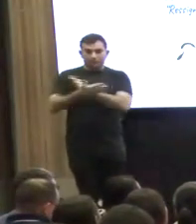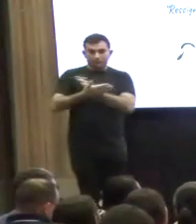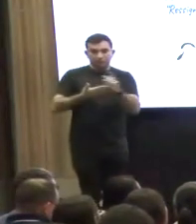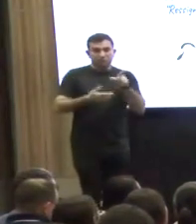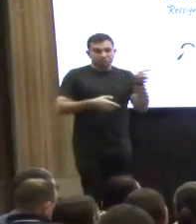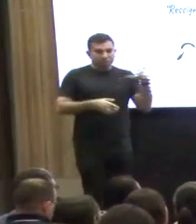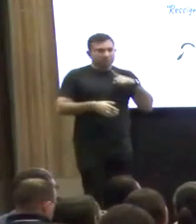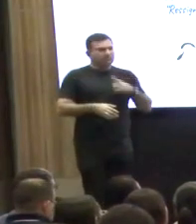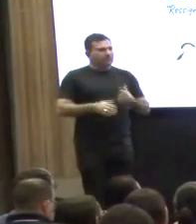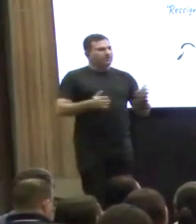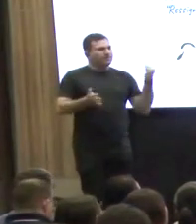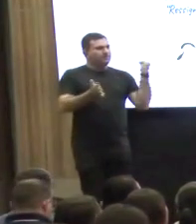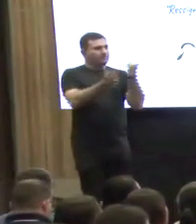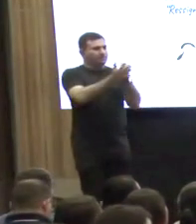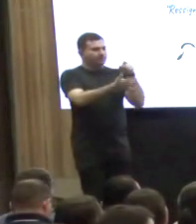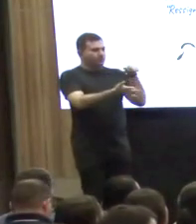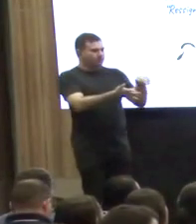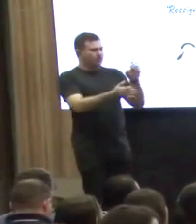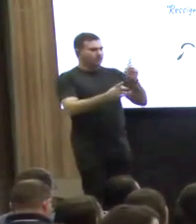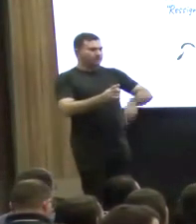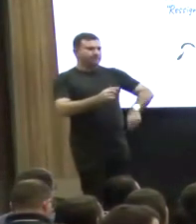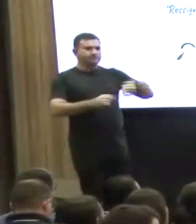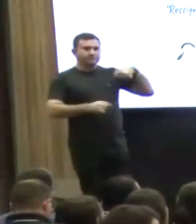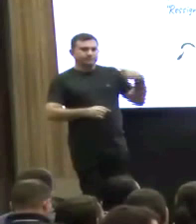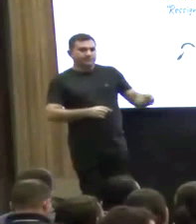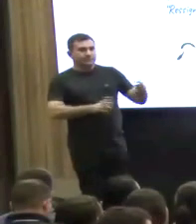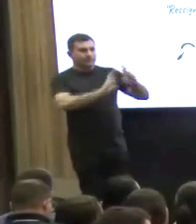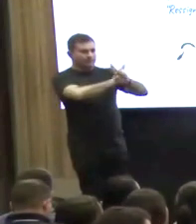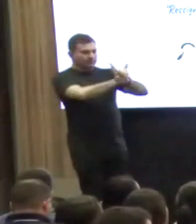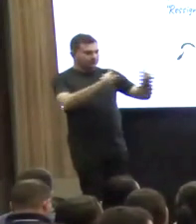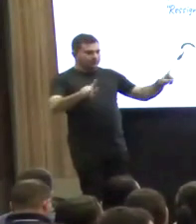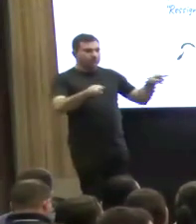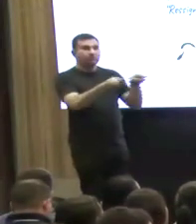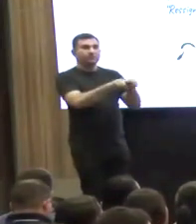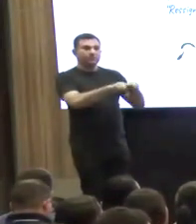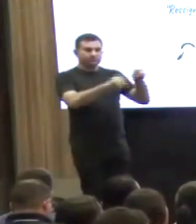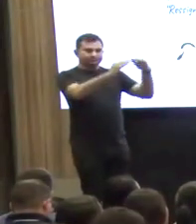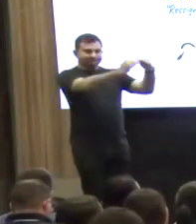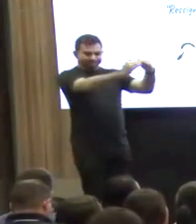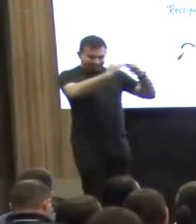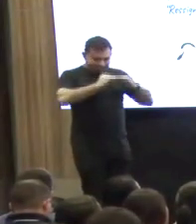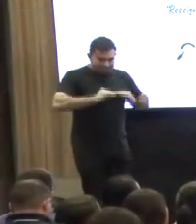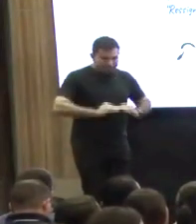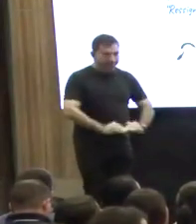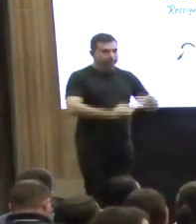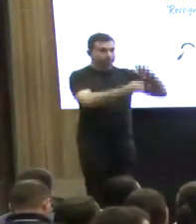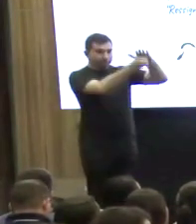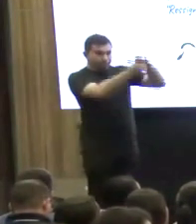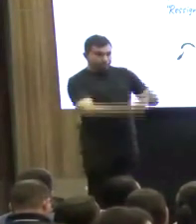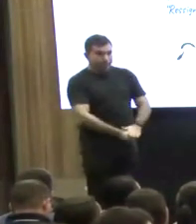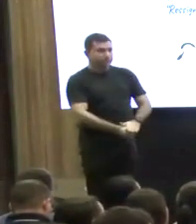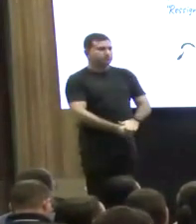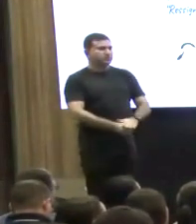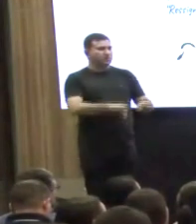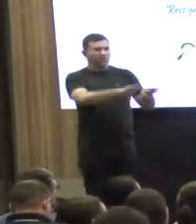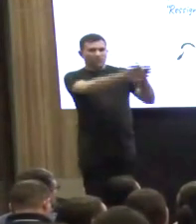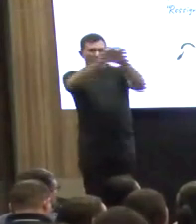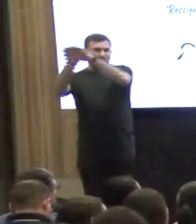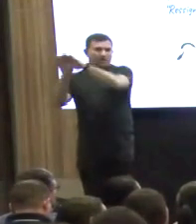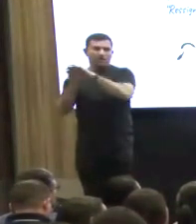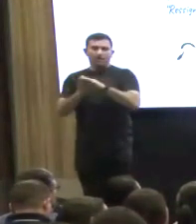são marcados como diferentes e logo inferiores, logo desiguais. Então, essa é uma